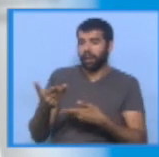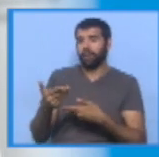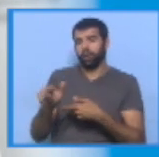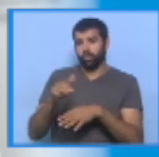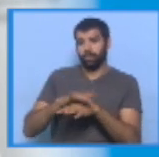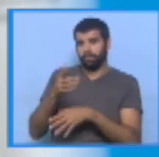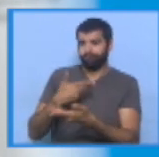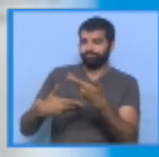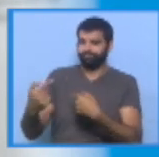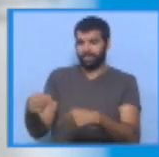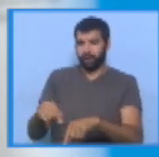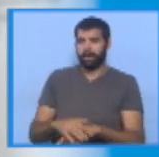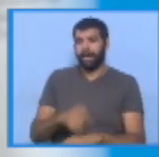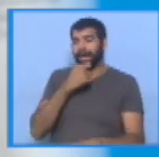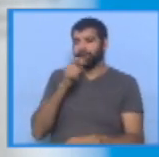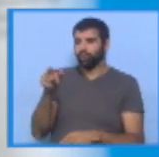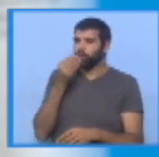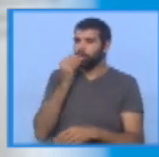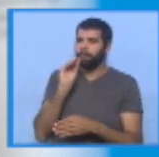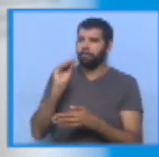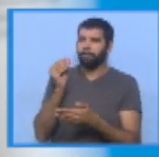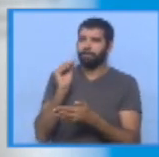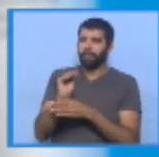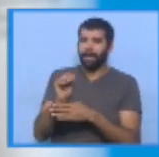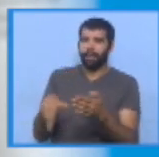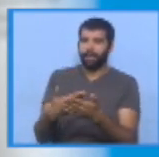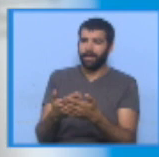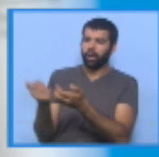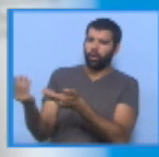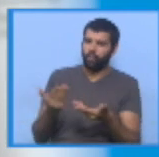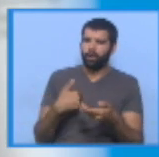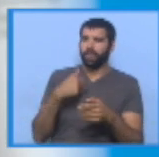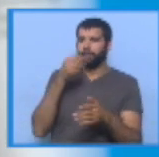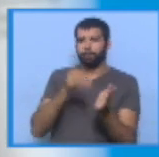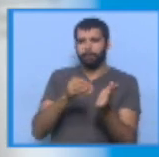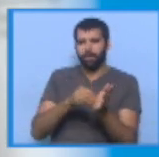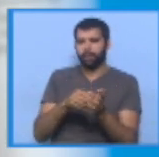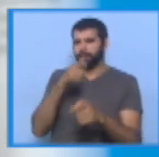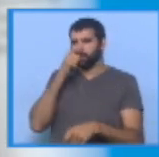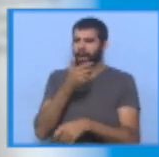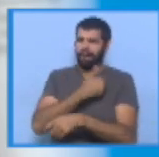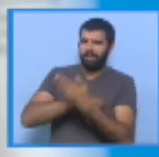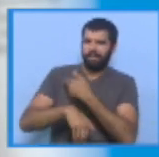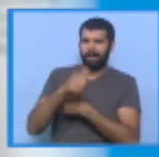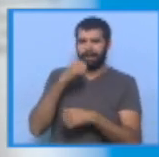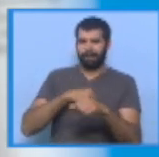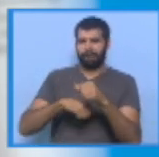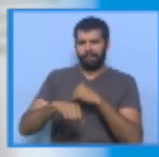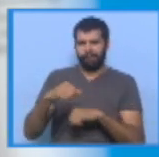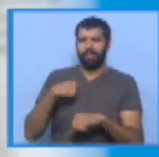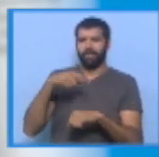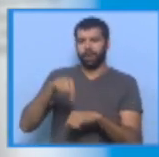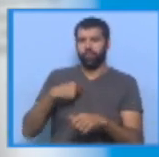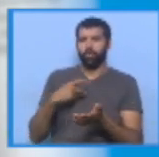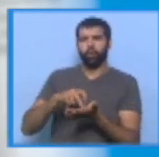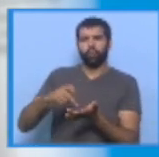retribuído. Mas quando ofereces um banquete, convida os pobres, os aleijados, os coxos e